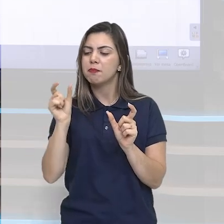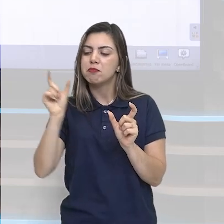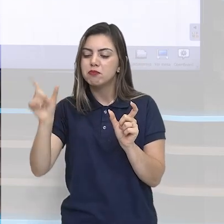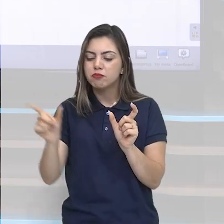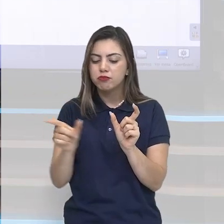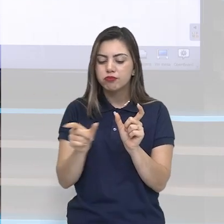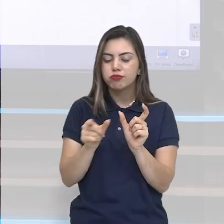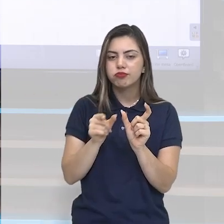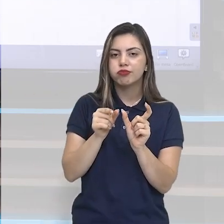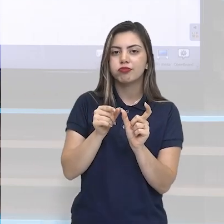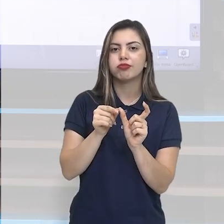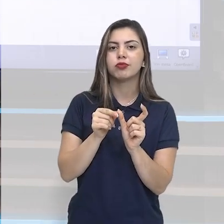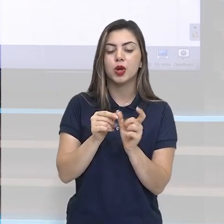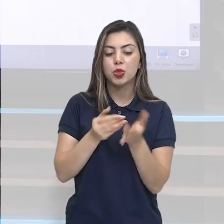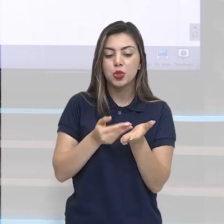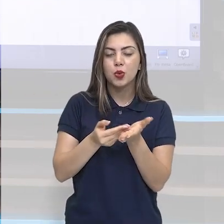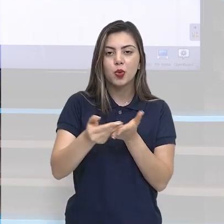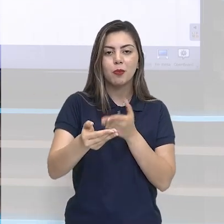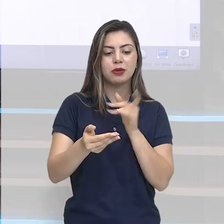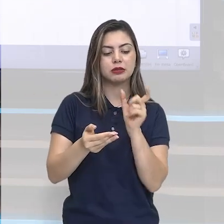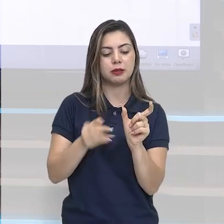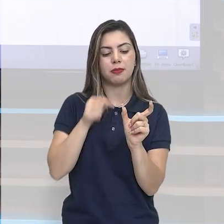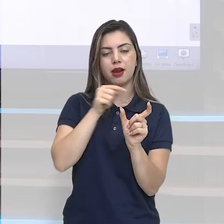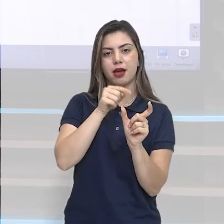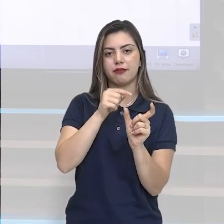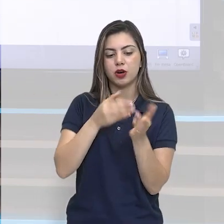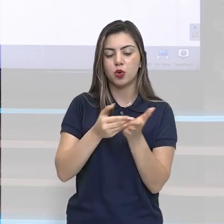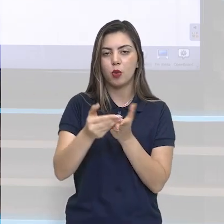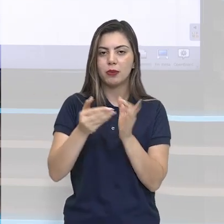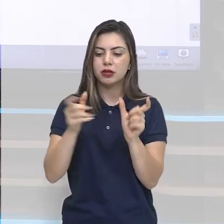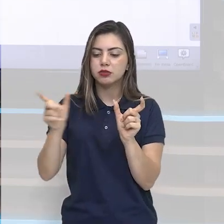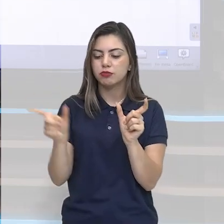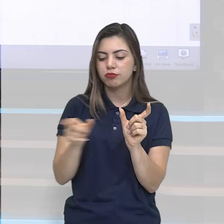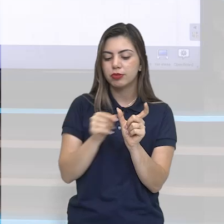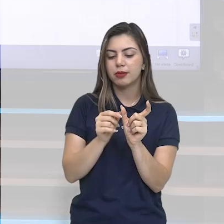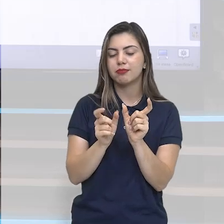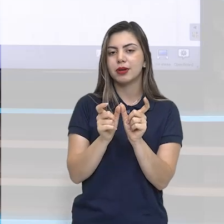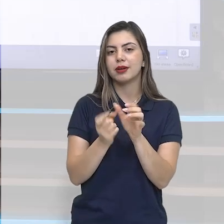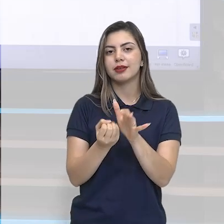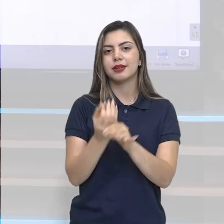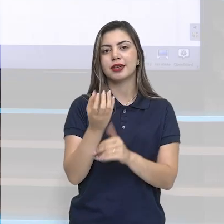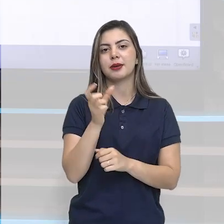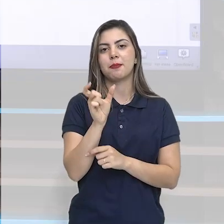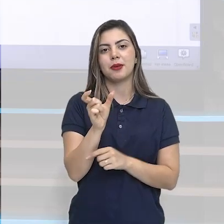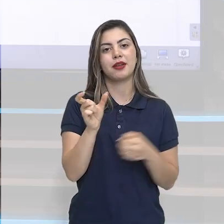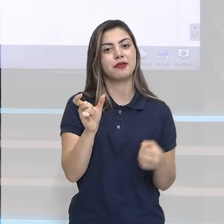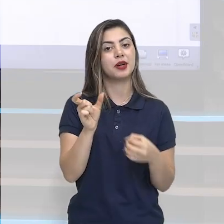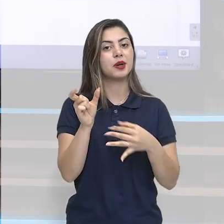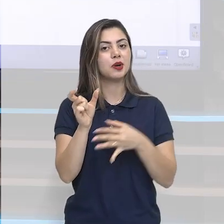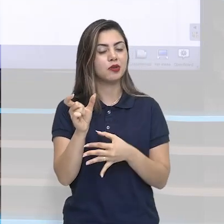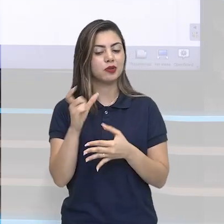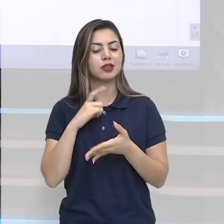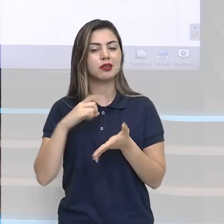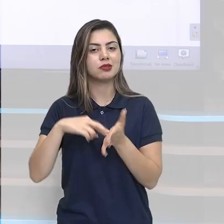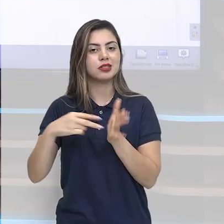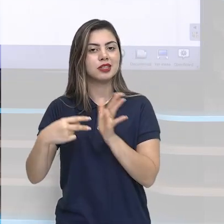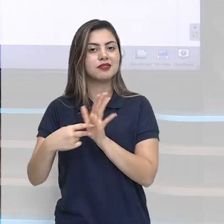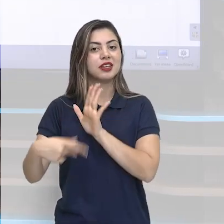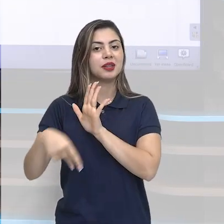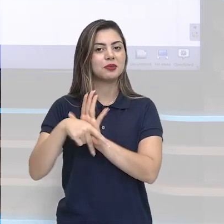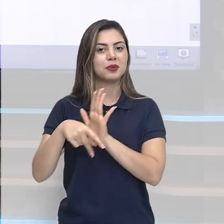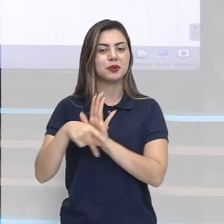eu insiro, que eu coloco no início de uma palavra para formar outra palavra com um